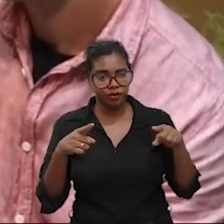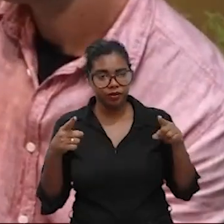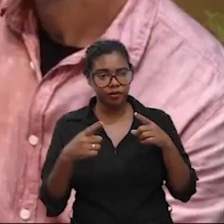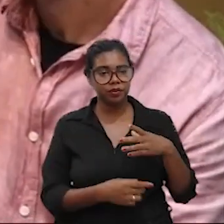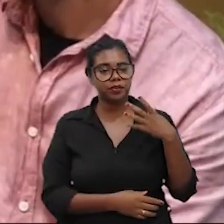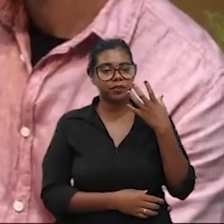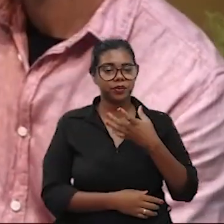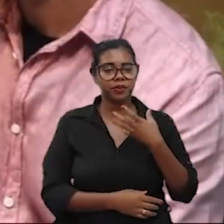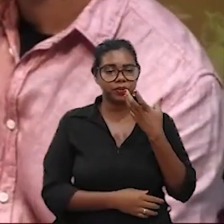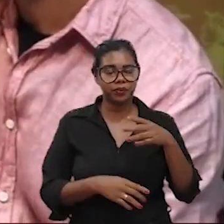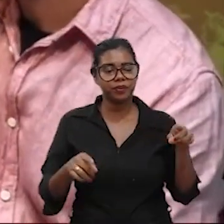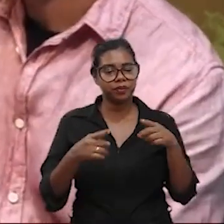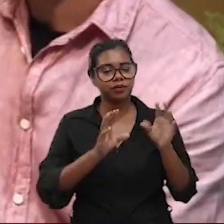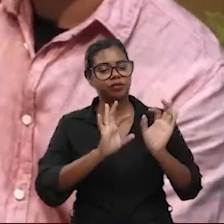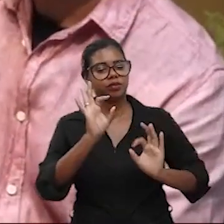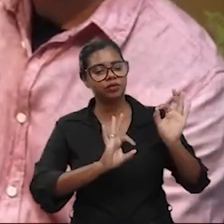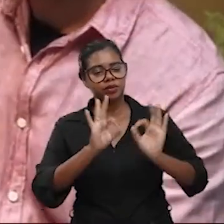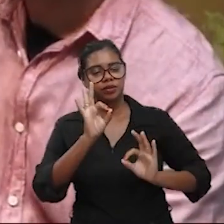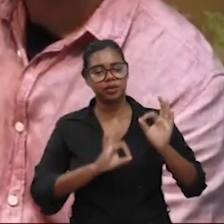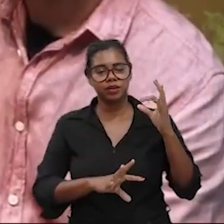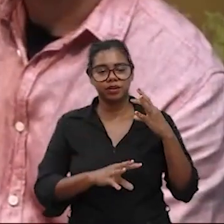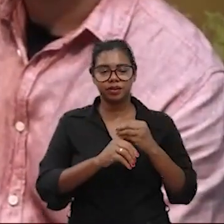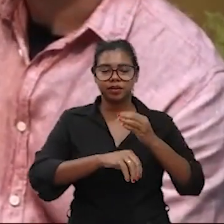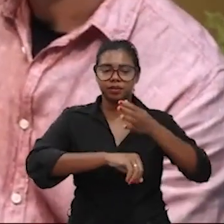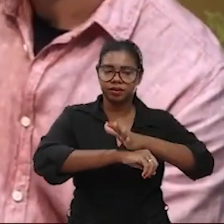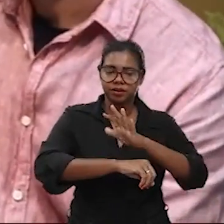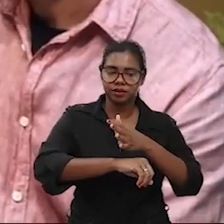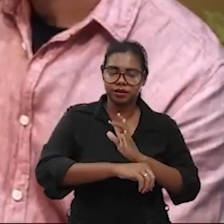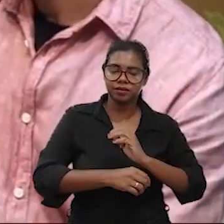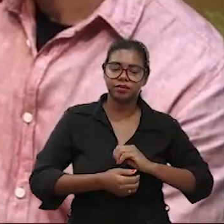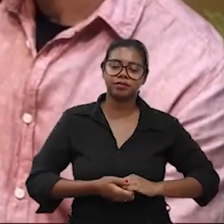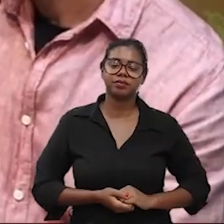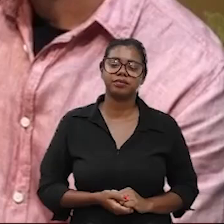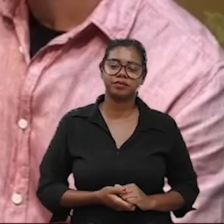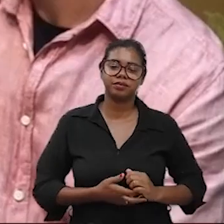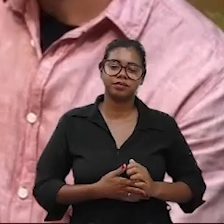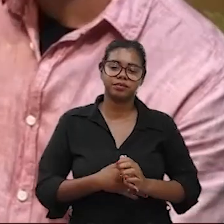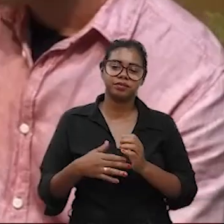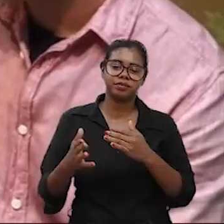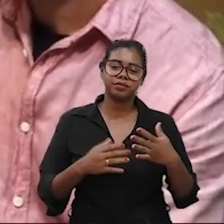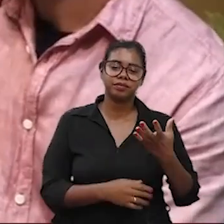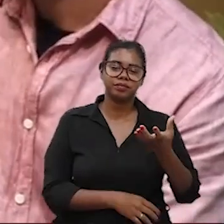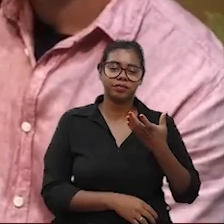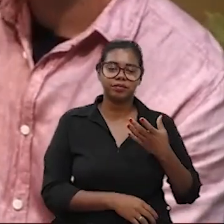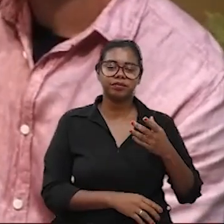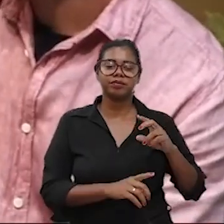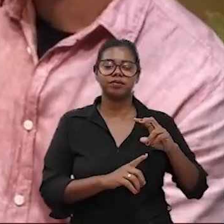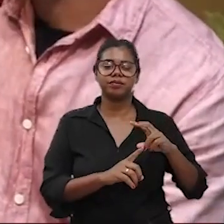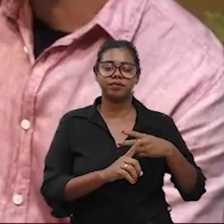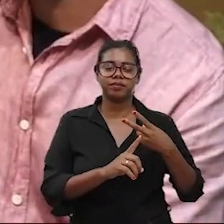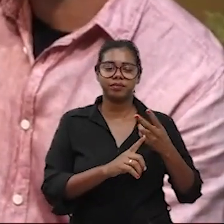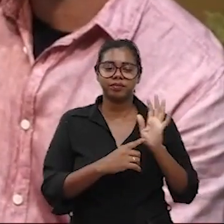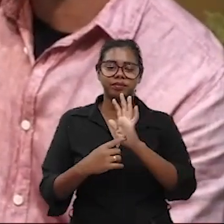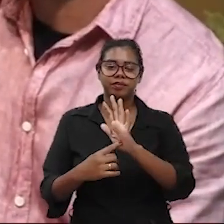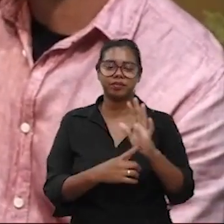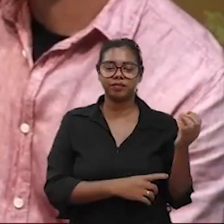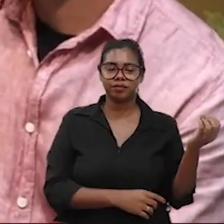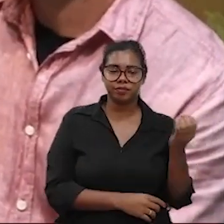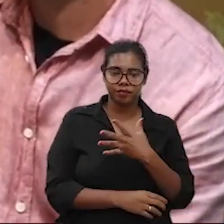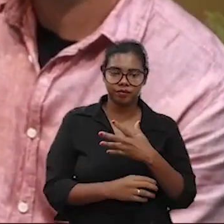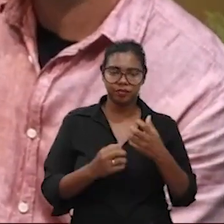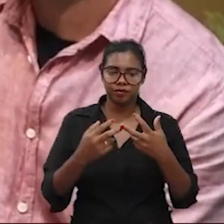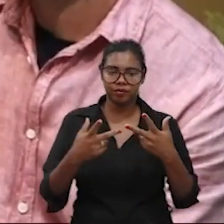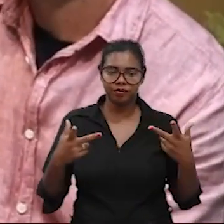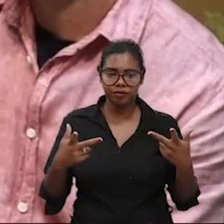se preparando. Sim. Mas eles sempre querem inovar, sempre trazer algo que seja